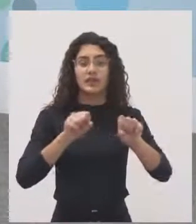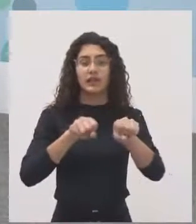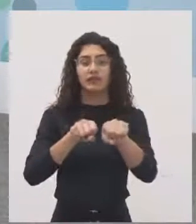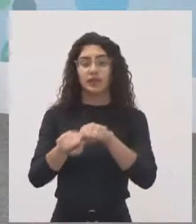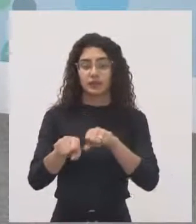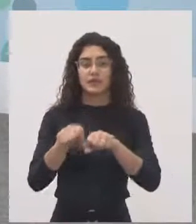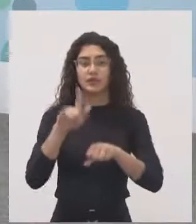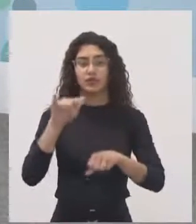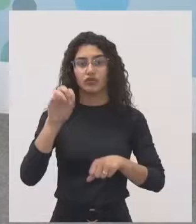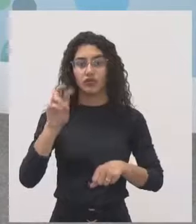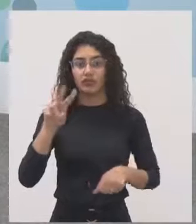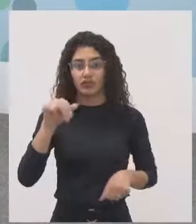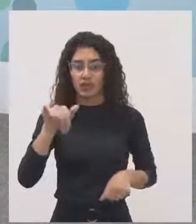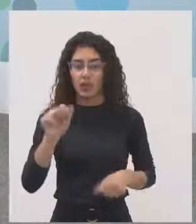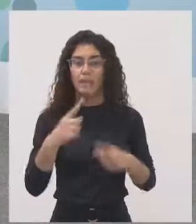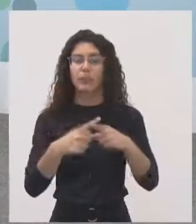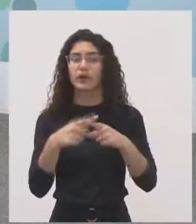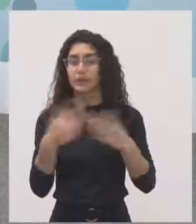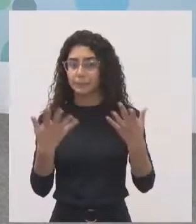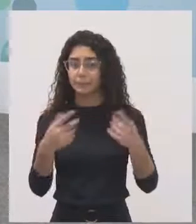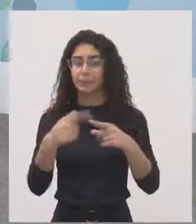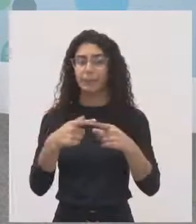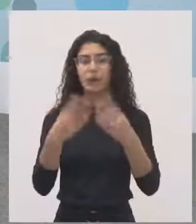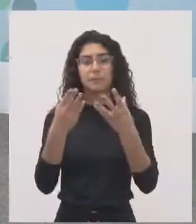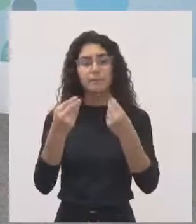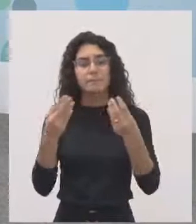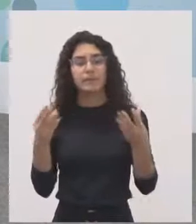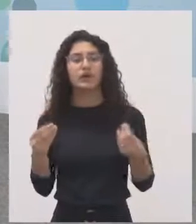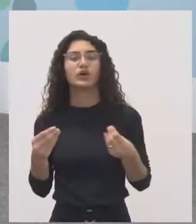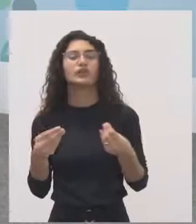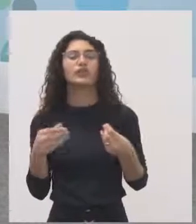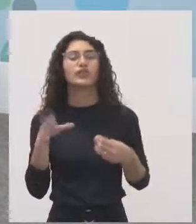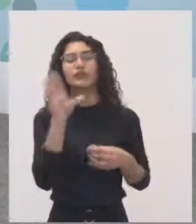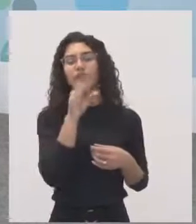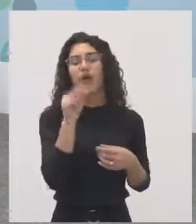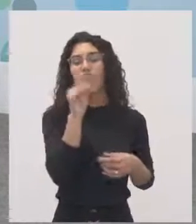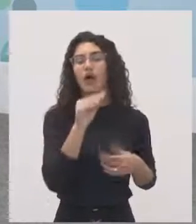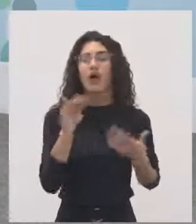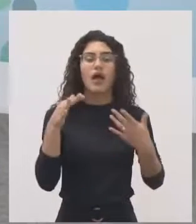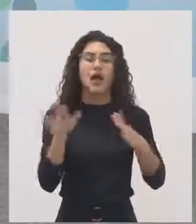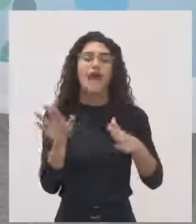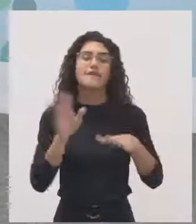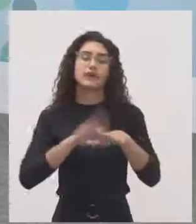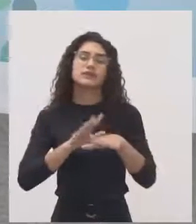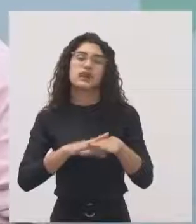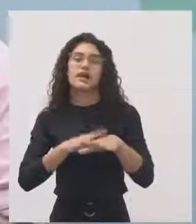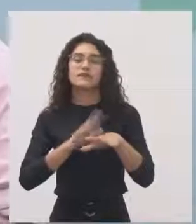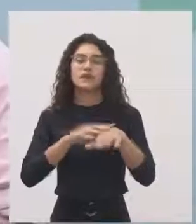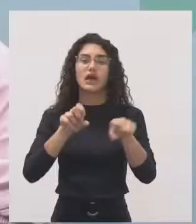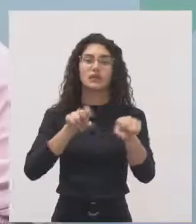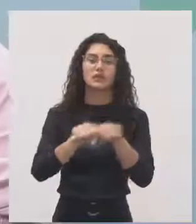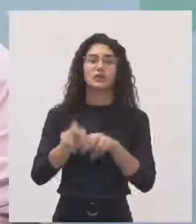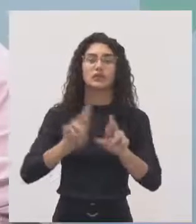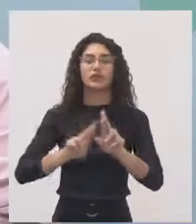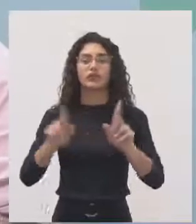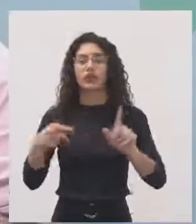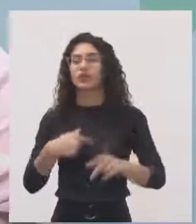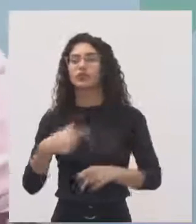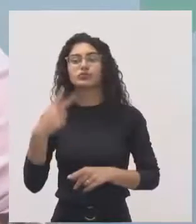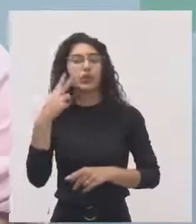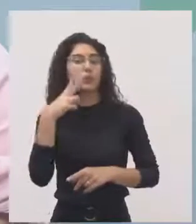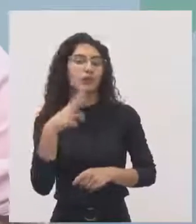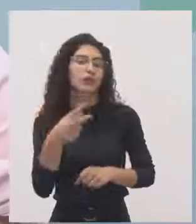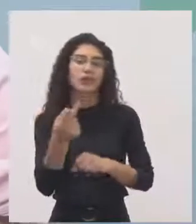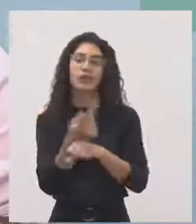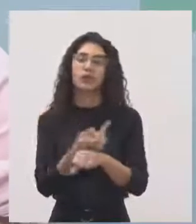formação do Giovanni. Por que eu tô falando isso? Porque muitos de vocês falam assim, vocês fizeram outras formações, eu não tenho paciência de